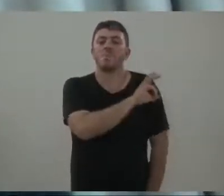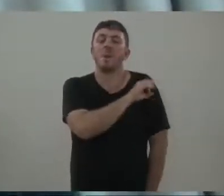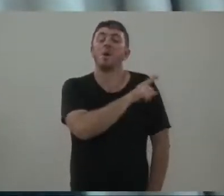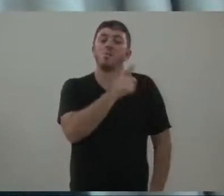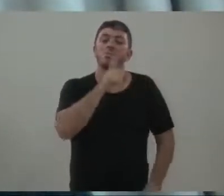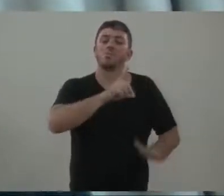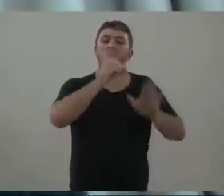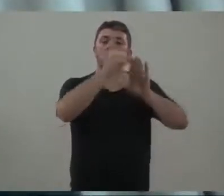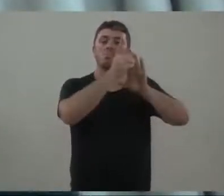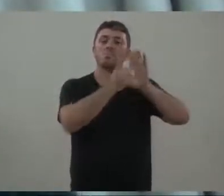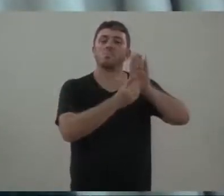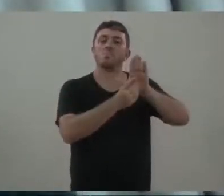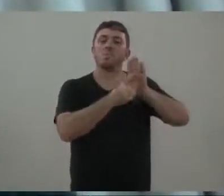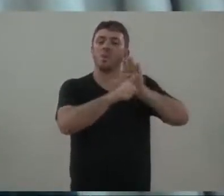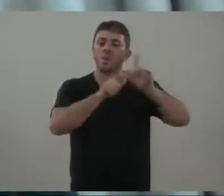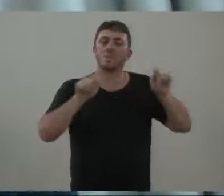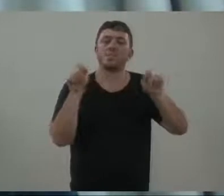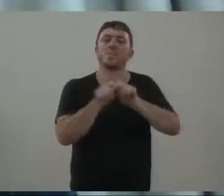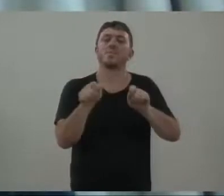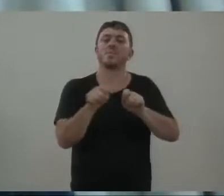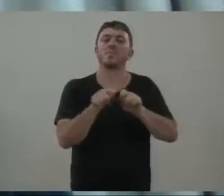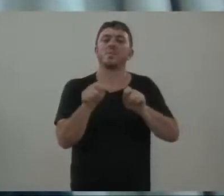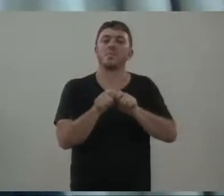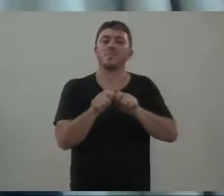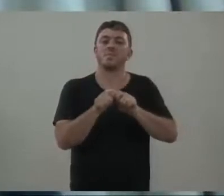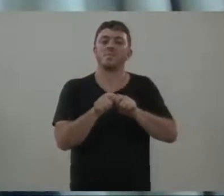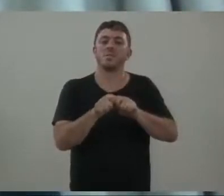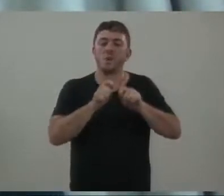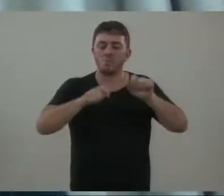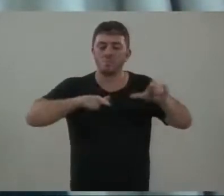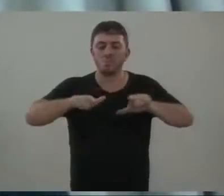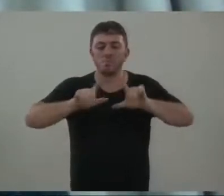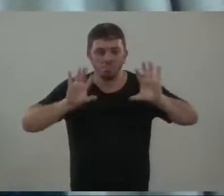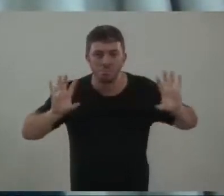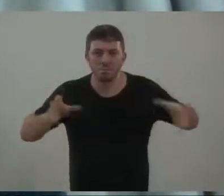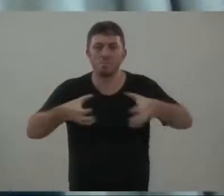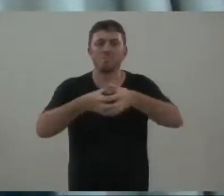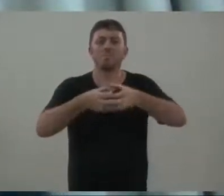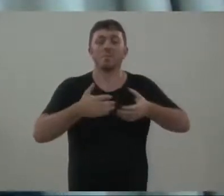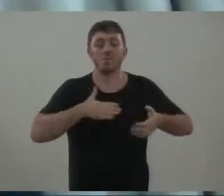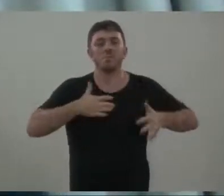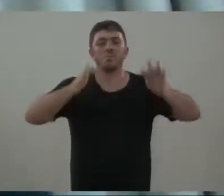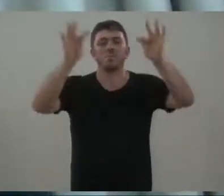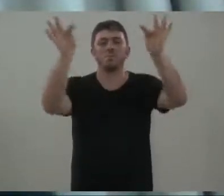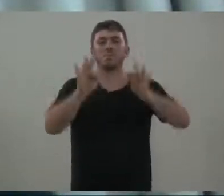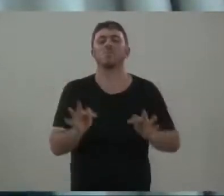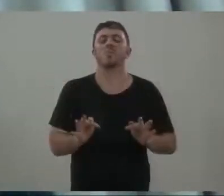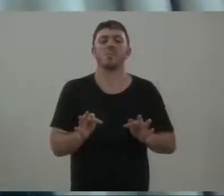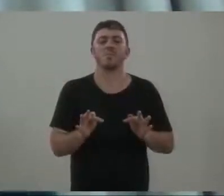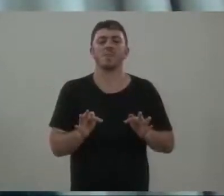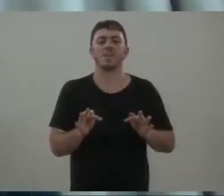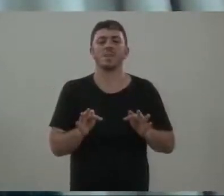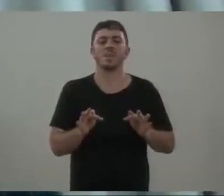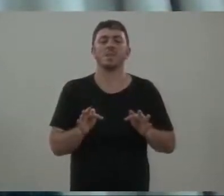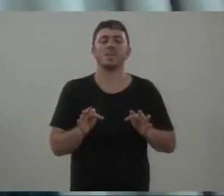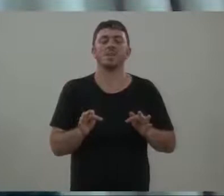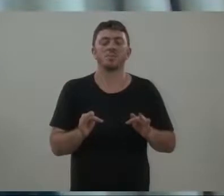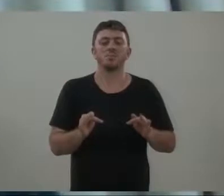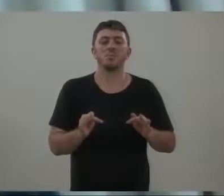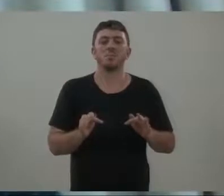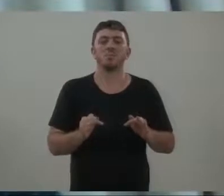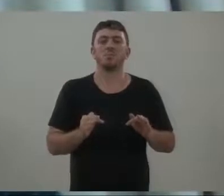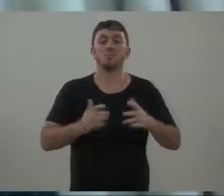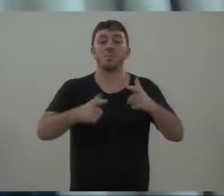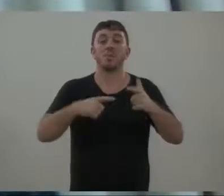decreto, ele realizou mais esse trabalho para a nossa cidade. Eu fico feliz, porque